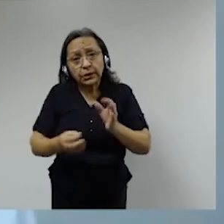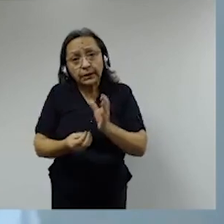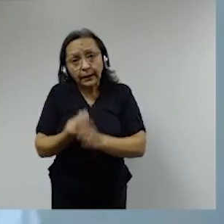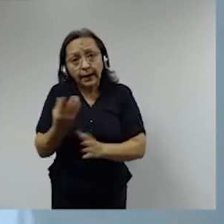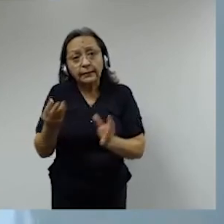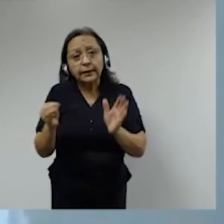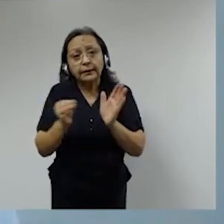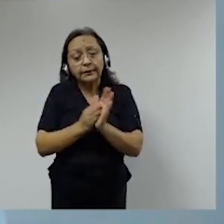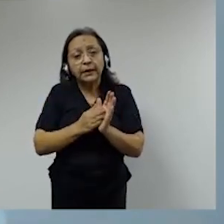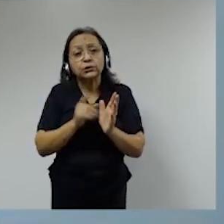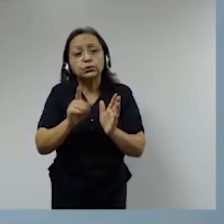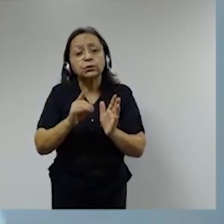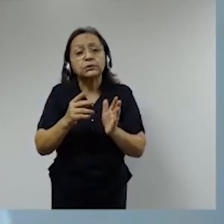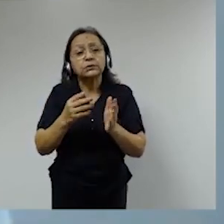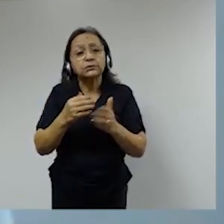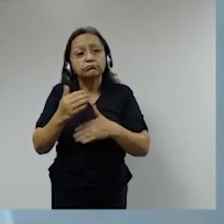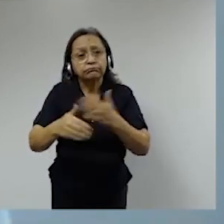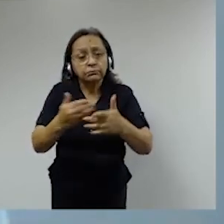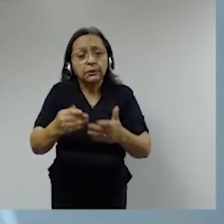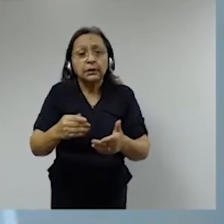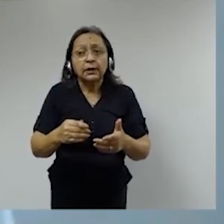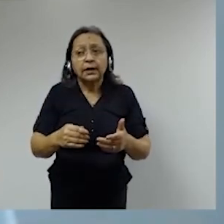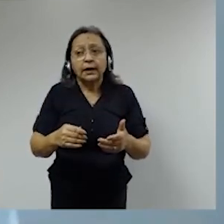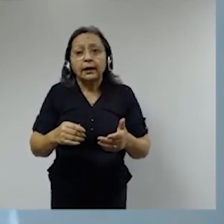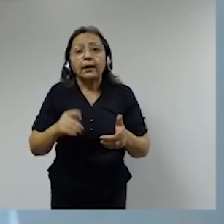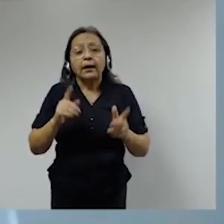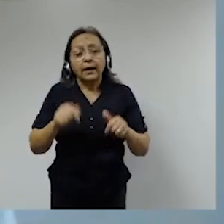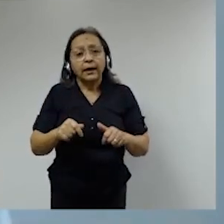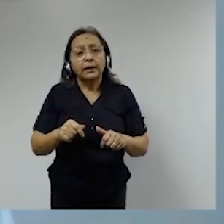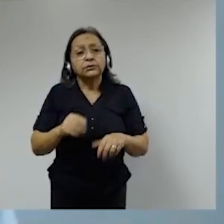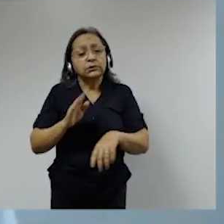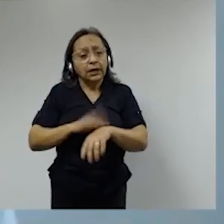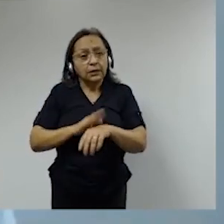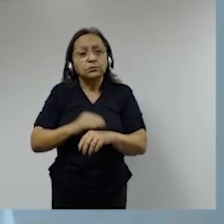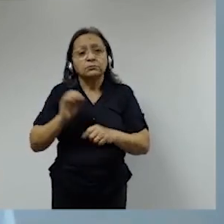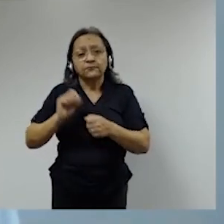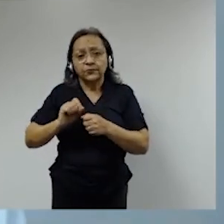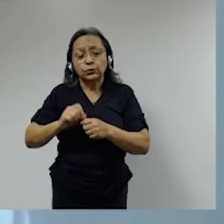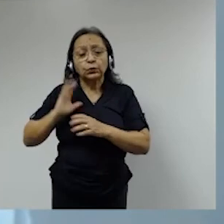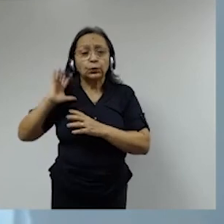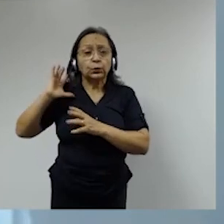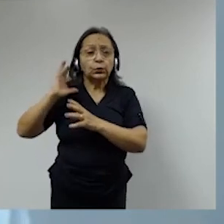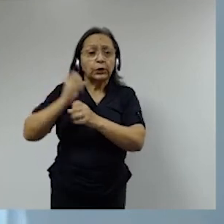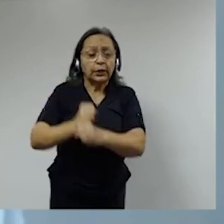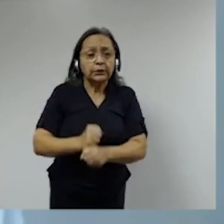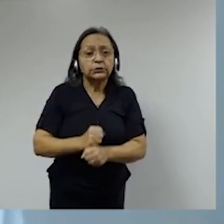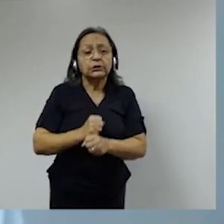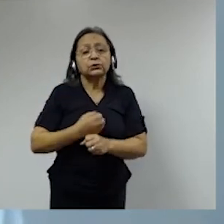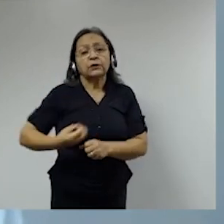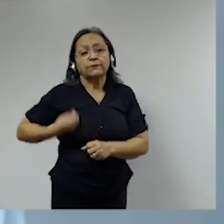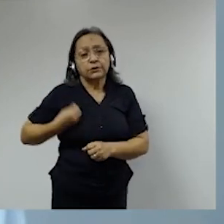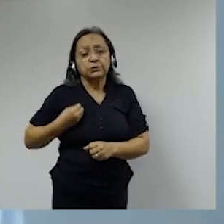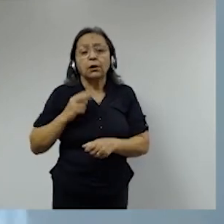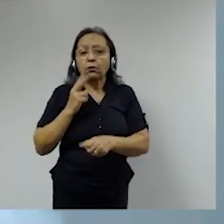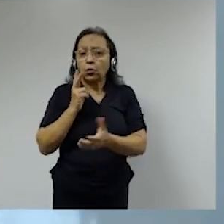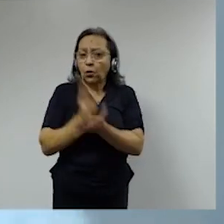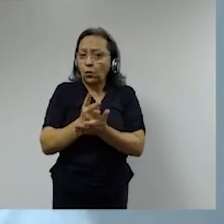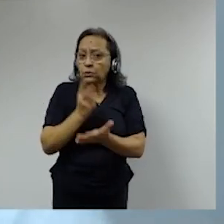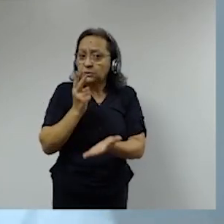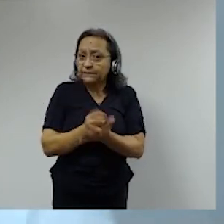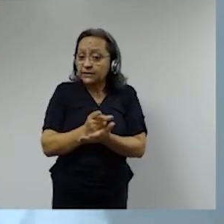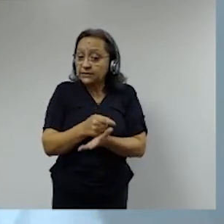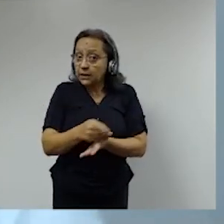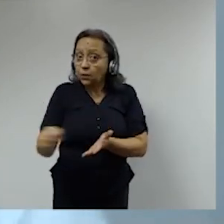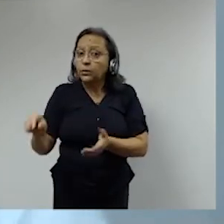e as suas decorrências, e é o caso, de atos praticados durante sua vigência conservar-se-ão por